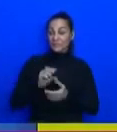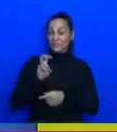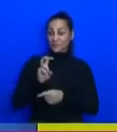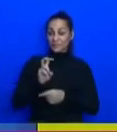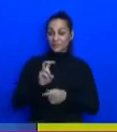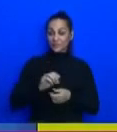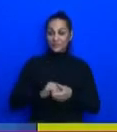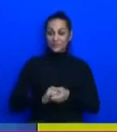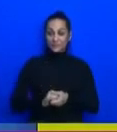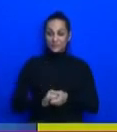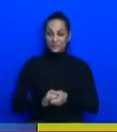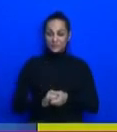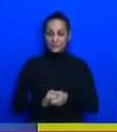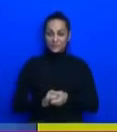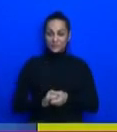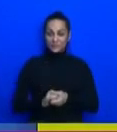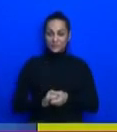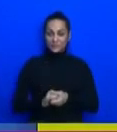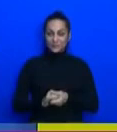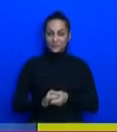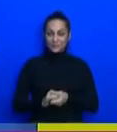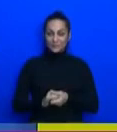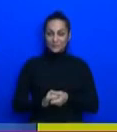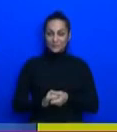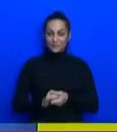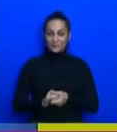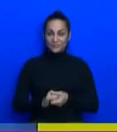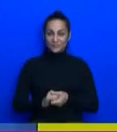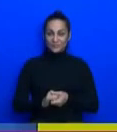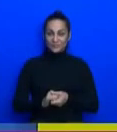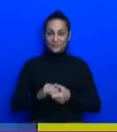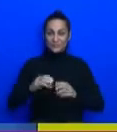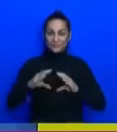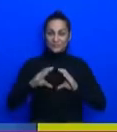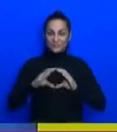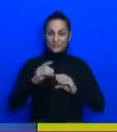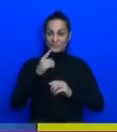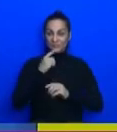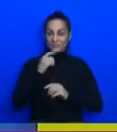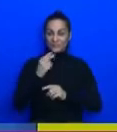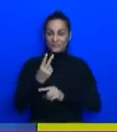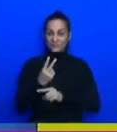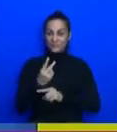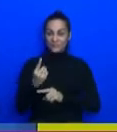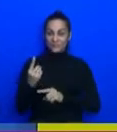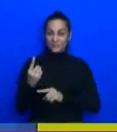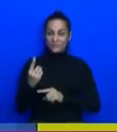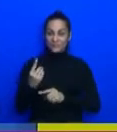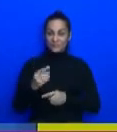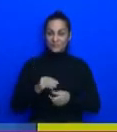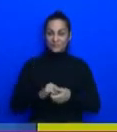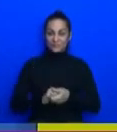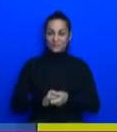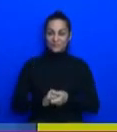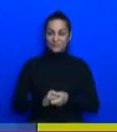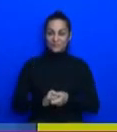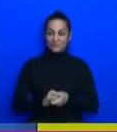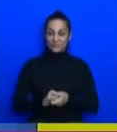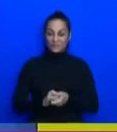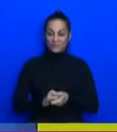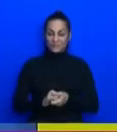5. Mais um número chegando. Bola vermelha, 21. Vermelha, número